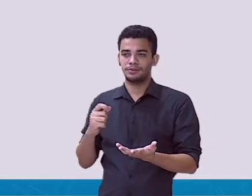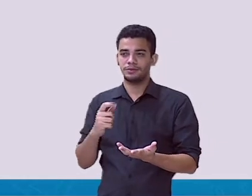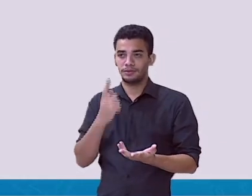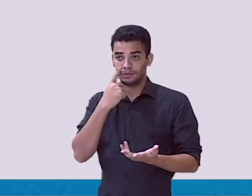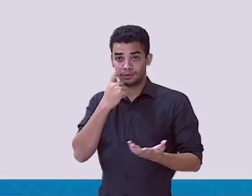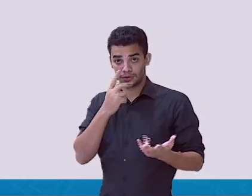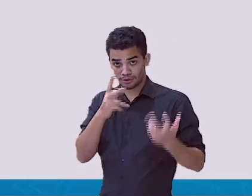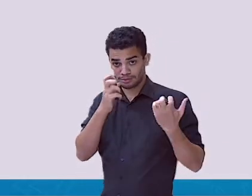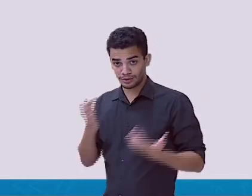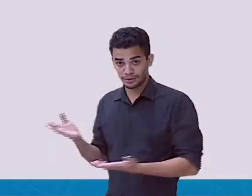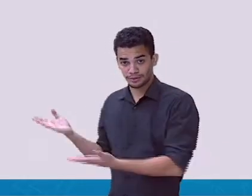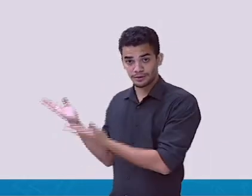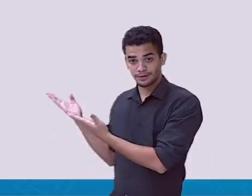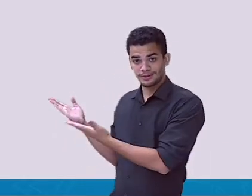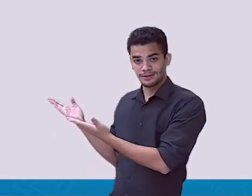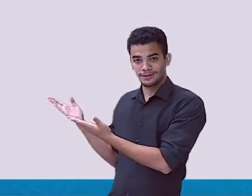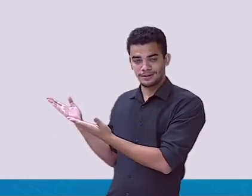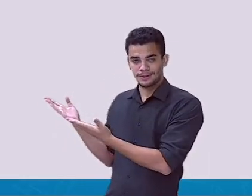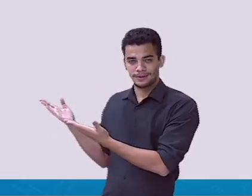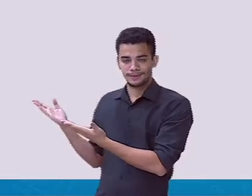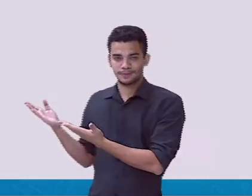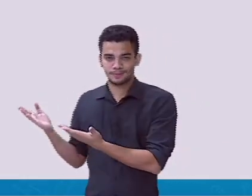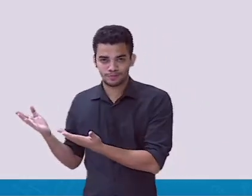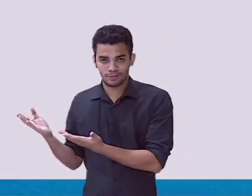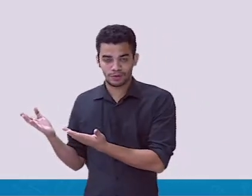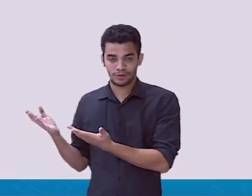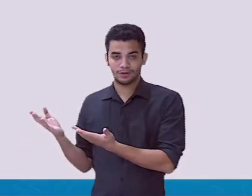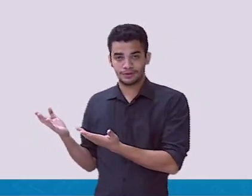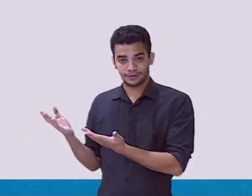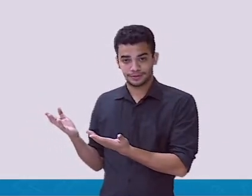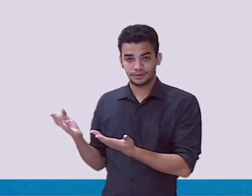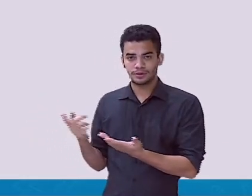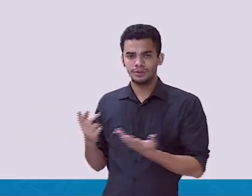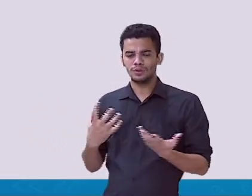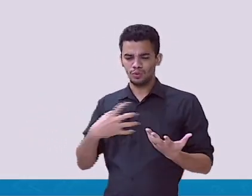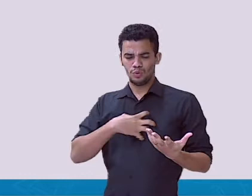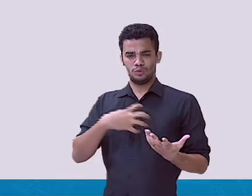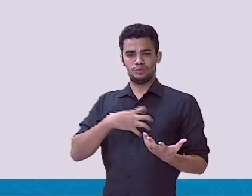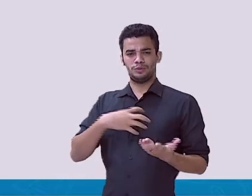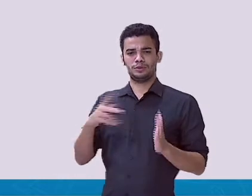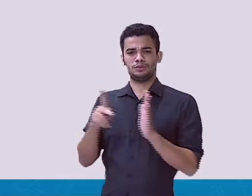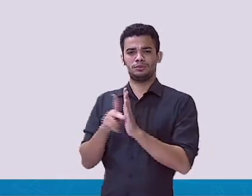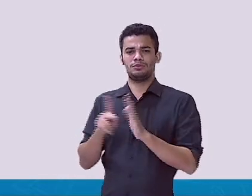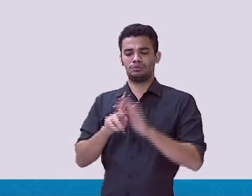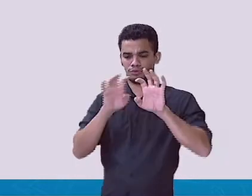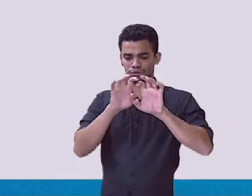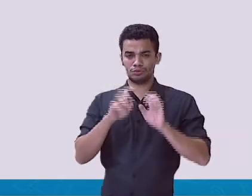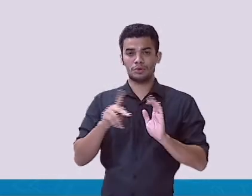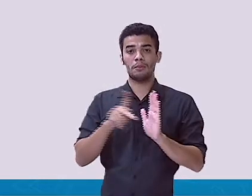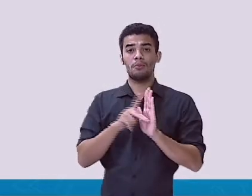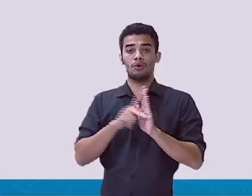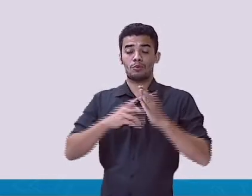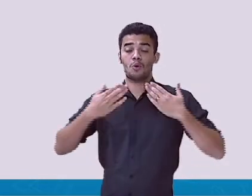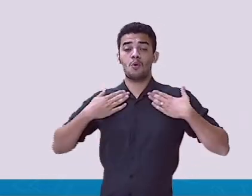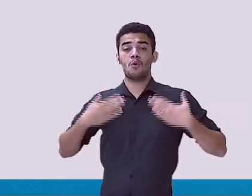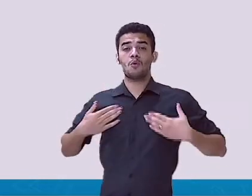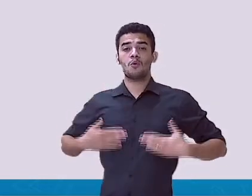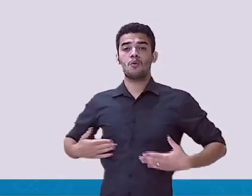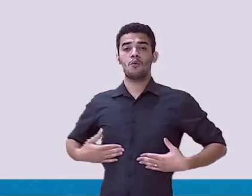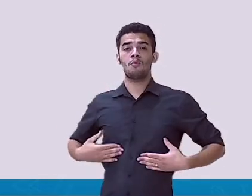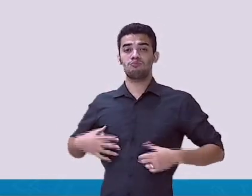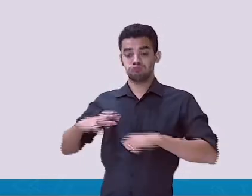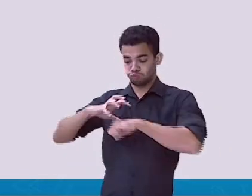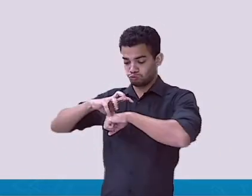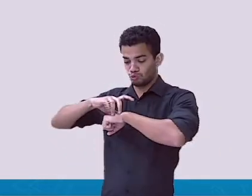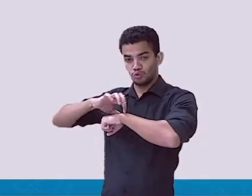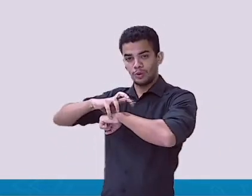tudo? Quem é? Como que eles são? Quais são as estruturas? Aqui eu trouxe a estrutura de uma aranha, que também vai ser